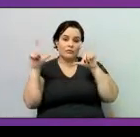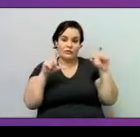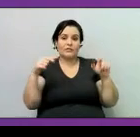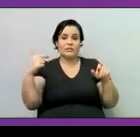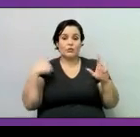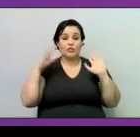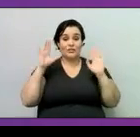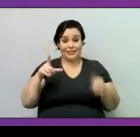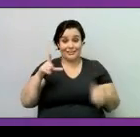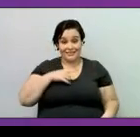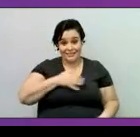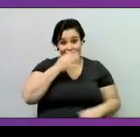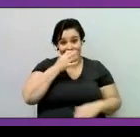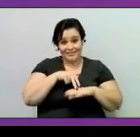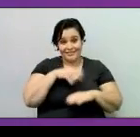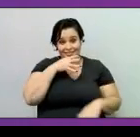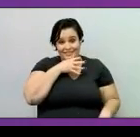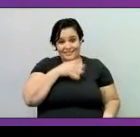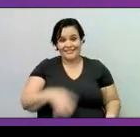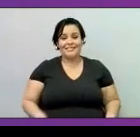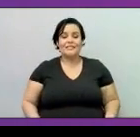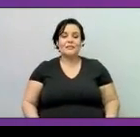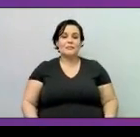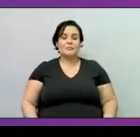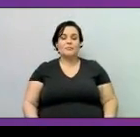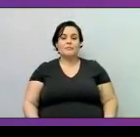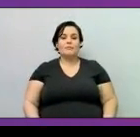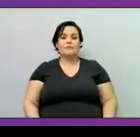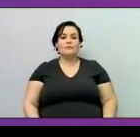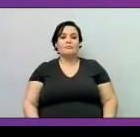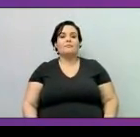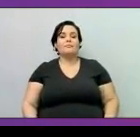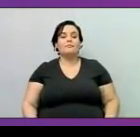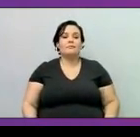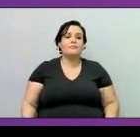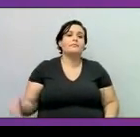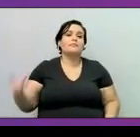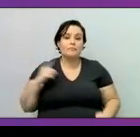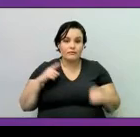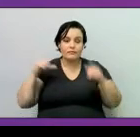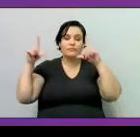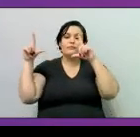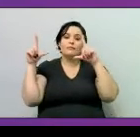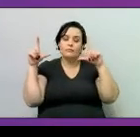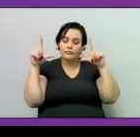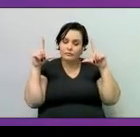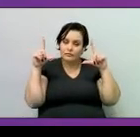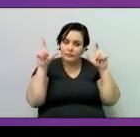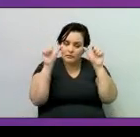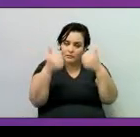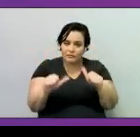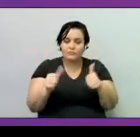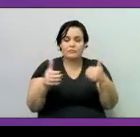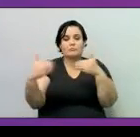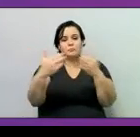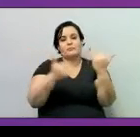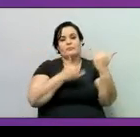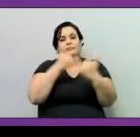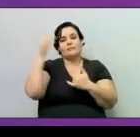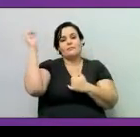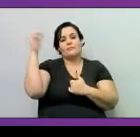Claro né de que esse esse chegar na imagem a partir desse caminho significar em brincando com a luz opcionalmente vai chegar